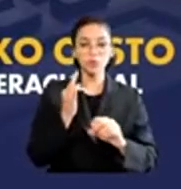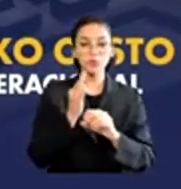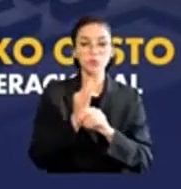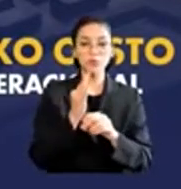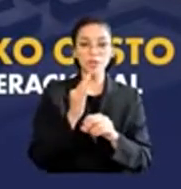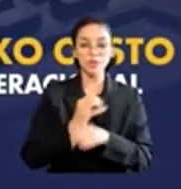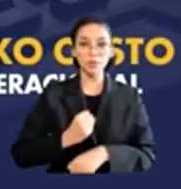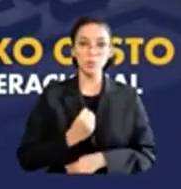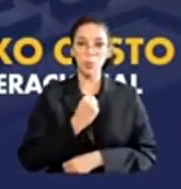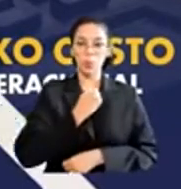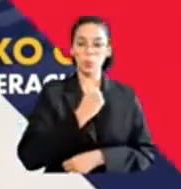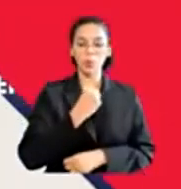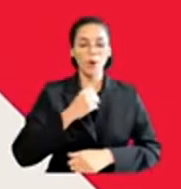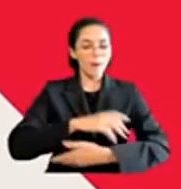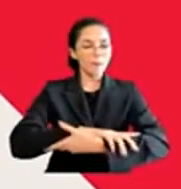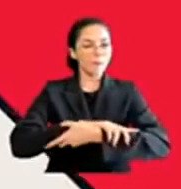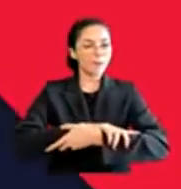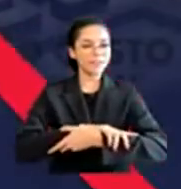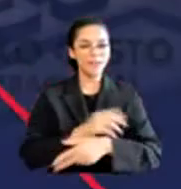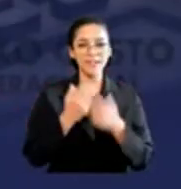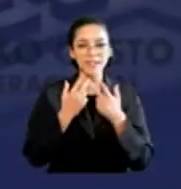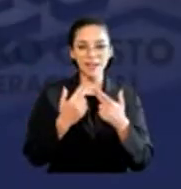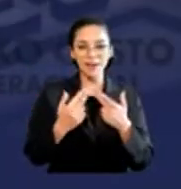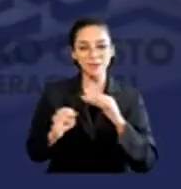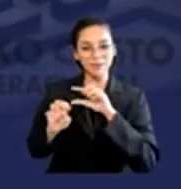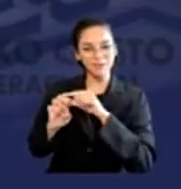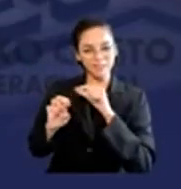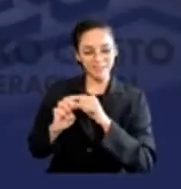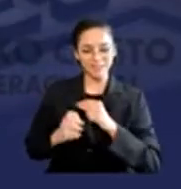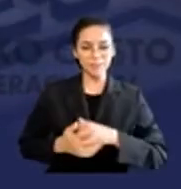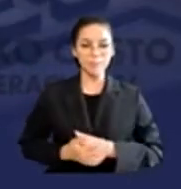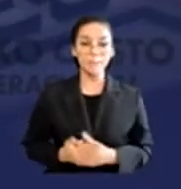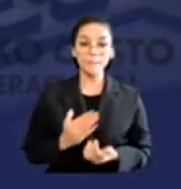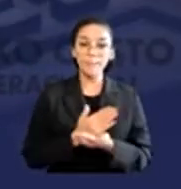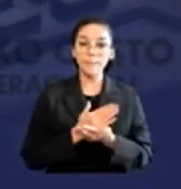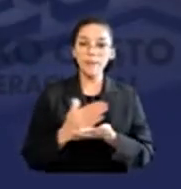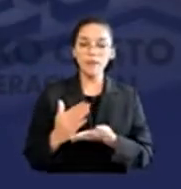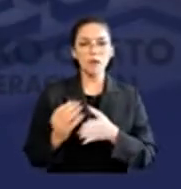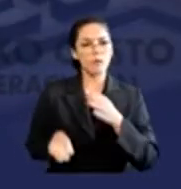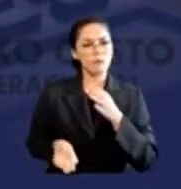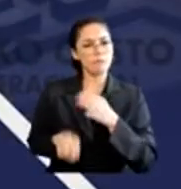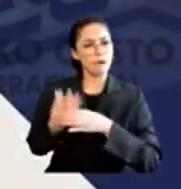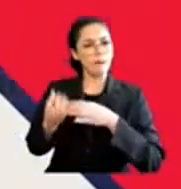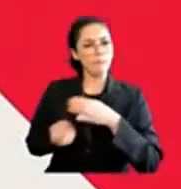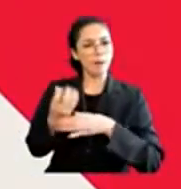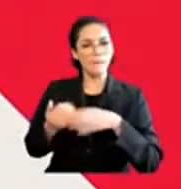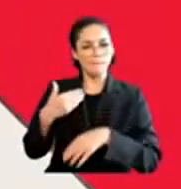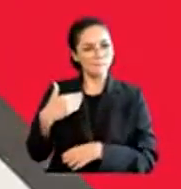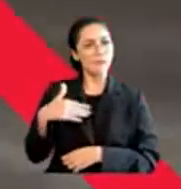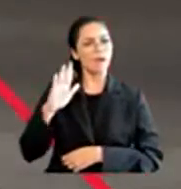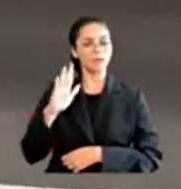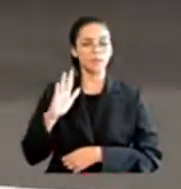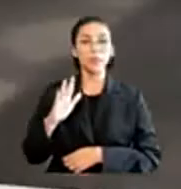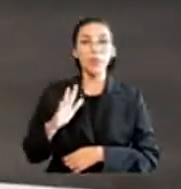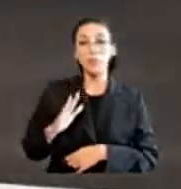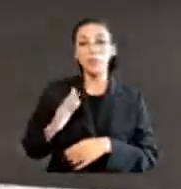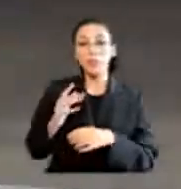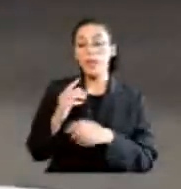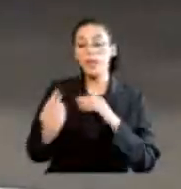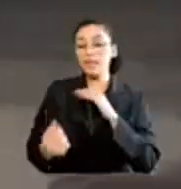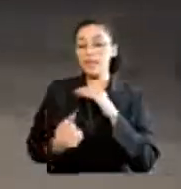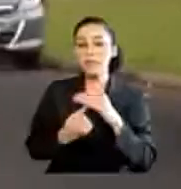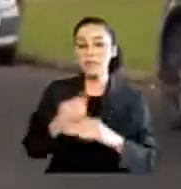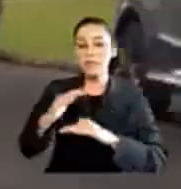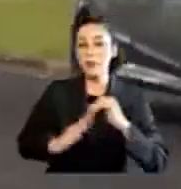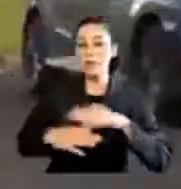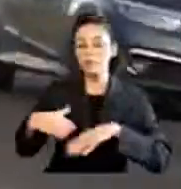parceiro de negócio do empreendedor brasileiro. Começando pela máxima produtividade. O cliente profissional roda 8 horas por